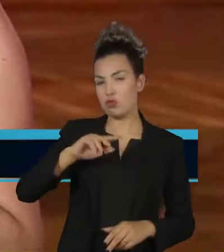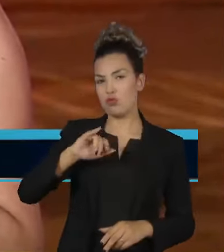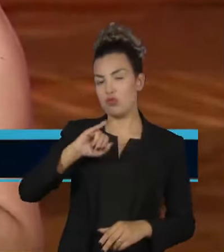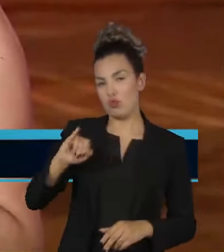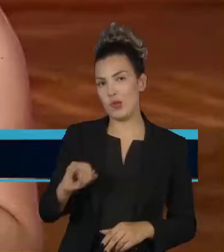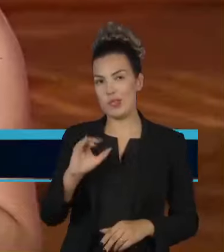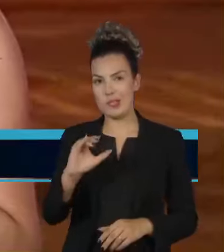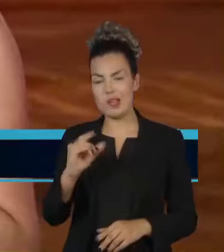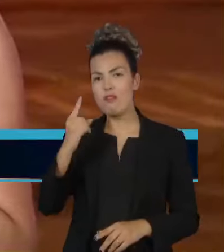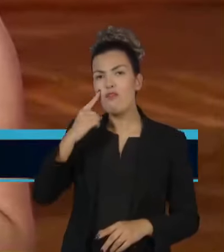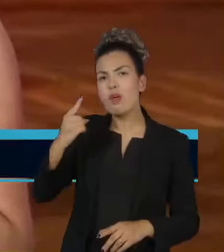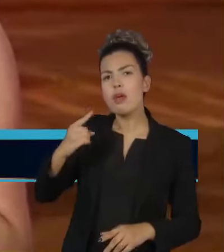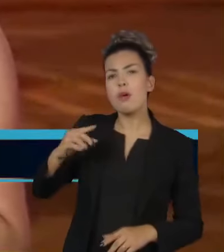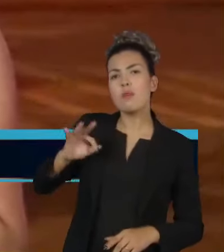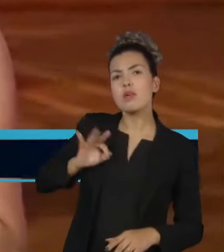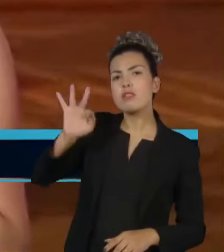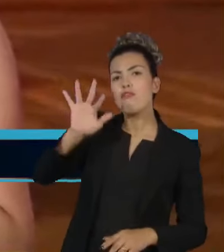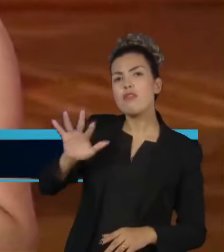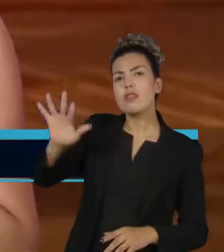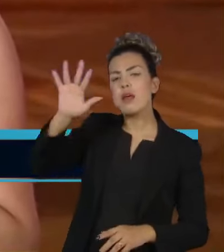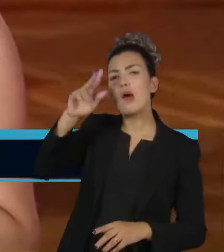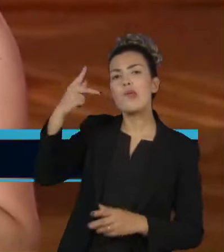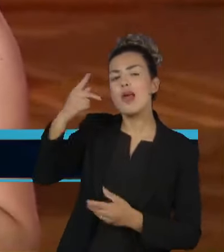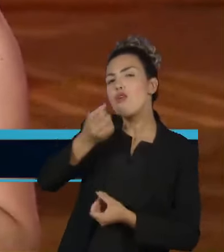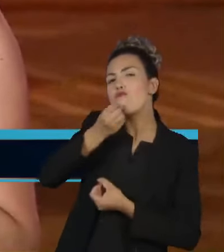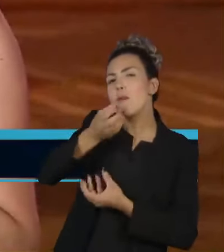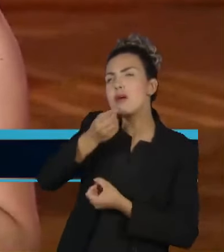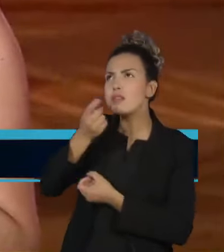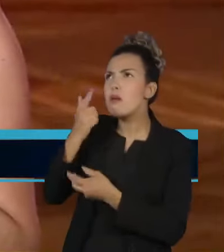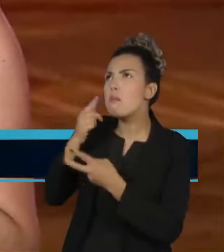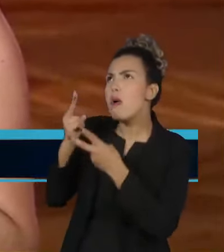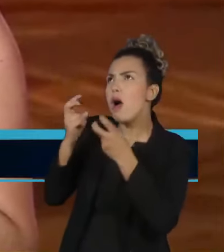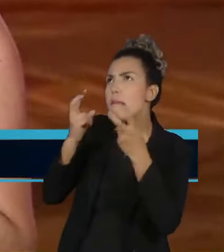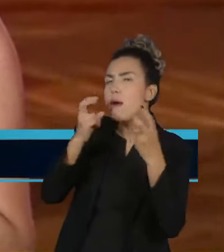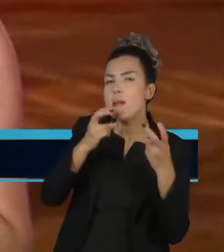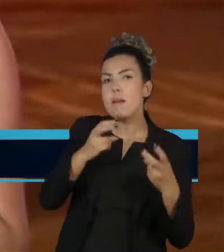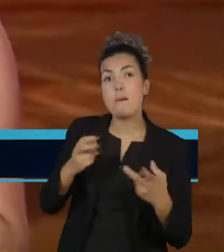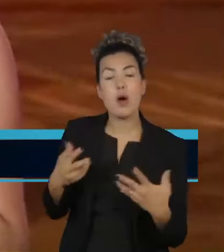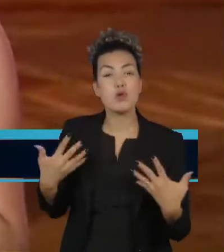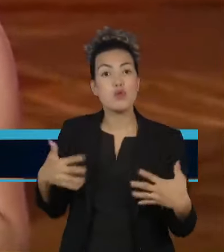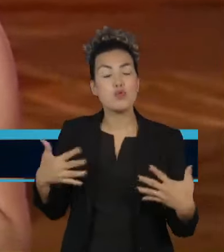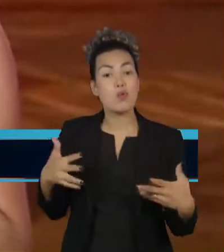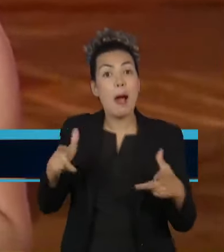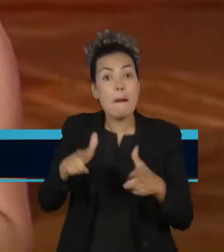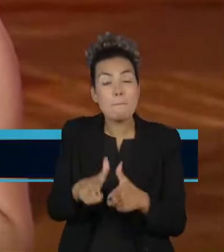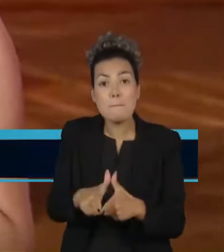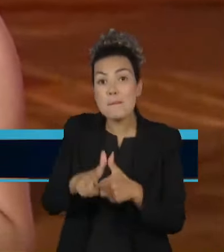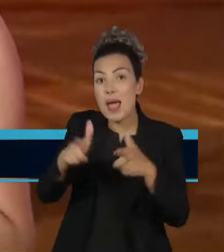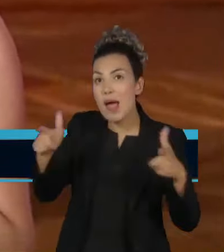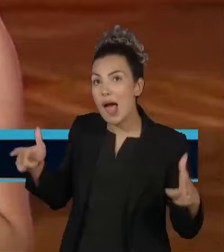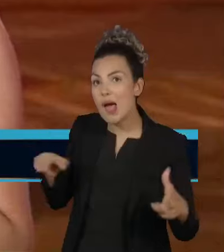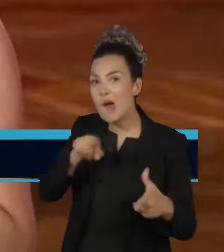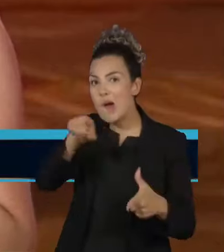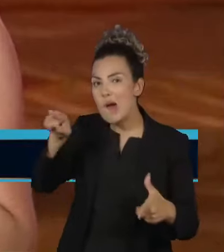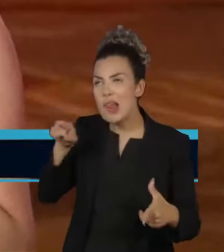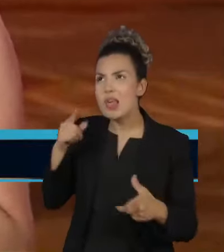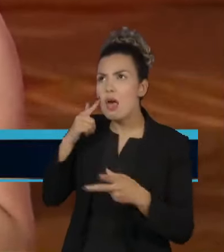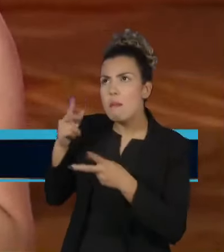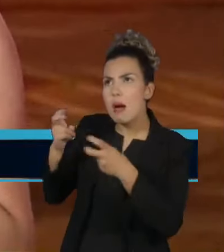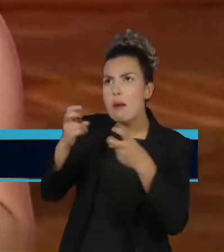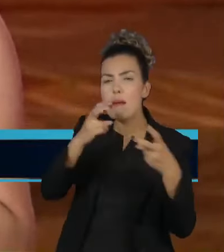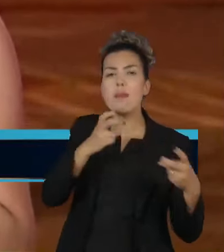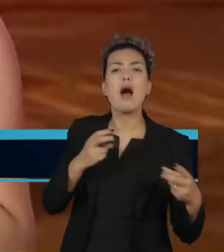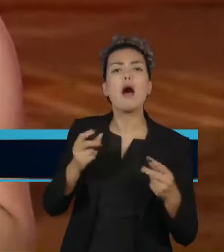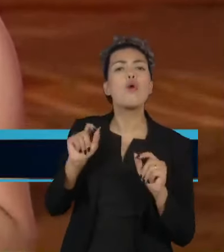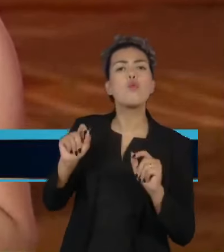Dados da Polícia Federal mostra que a maioria das investigações dessa operação está relacionada ao crime de Caixa